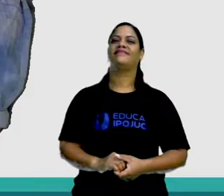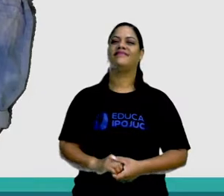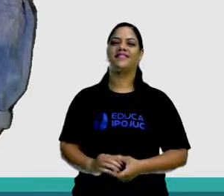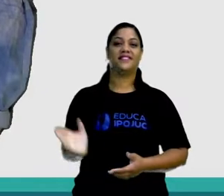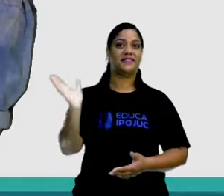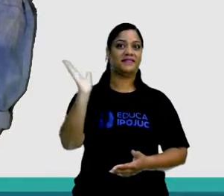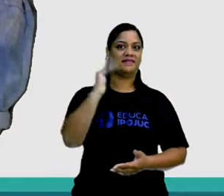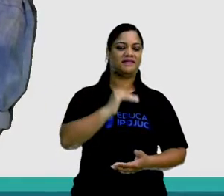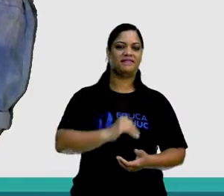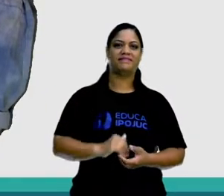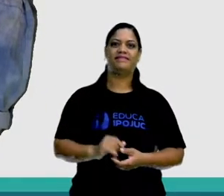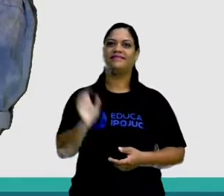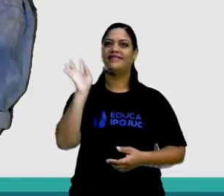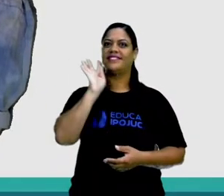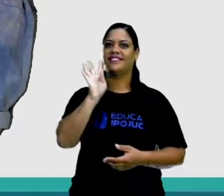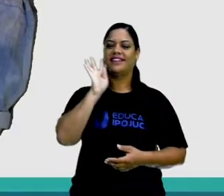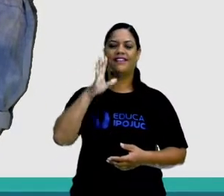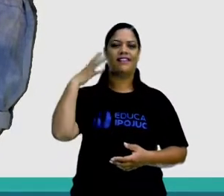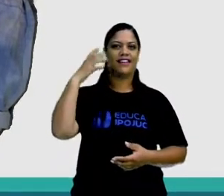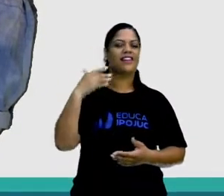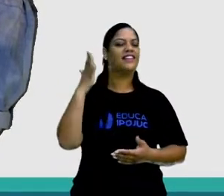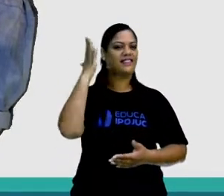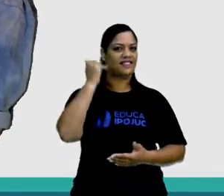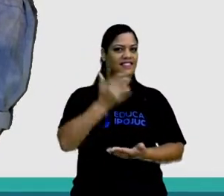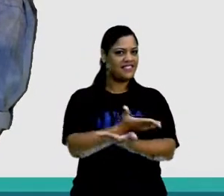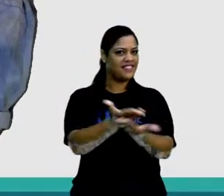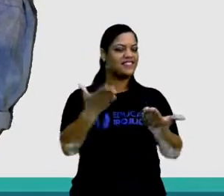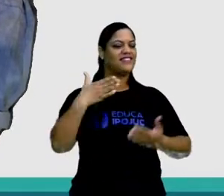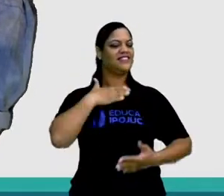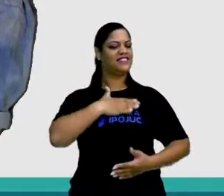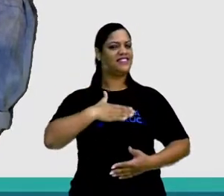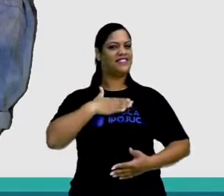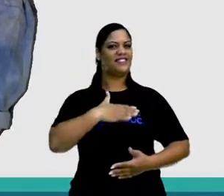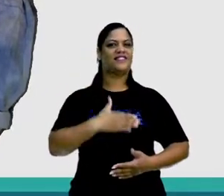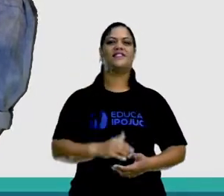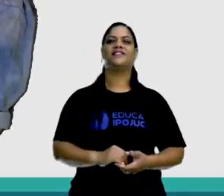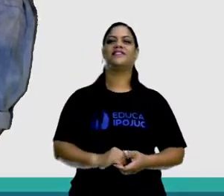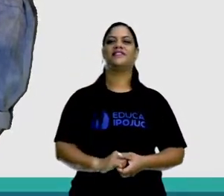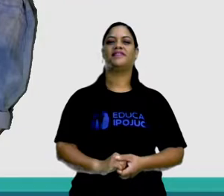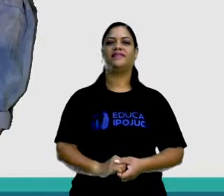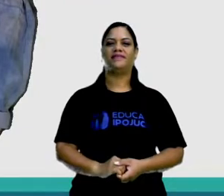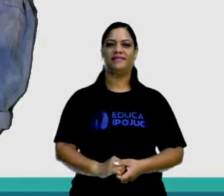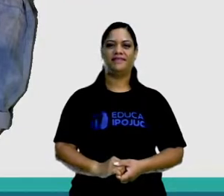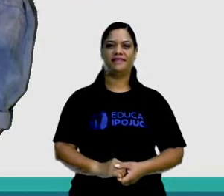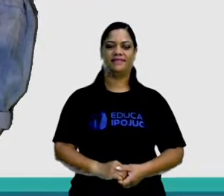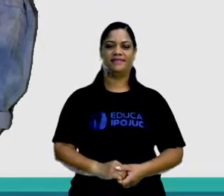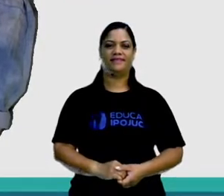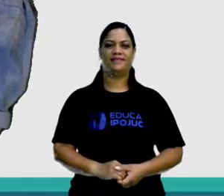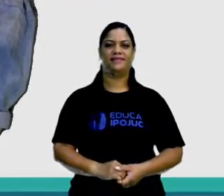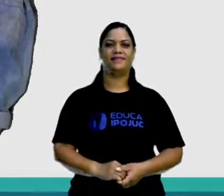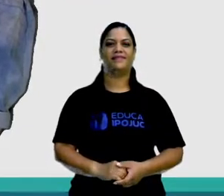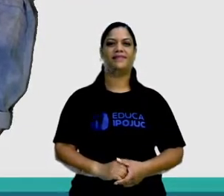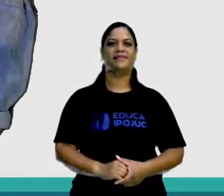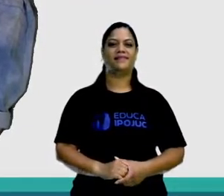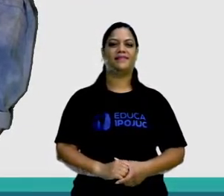Vamos lá! Vamos ouvir aquela música bem legal que eu sei que vocês aí de casa gostam. Vamos? Vamos lá!